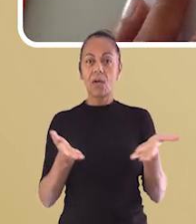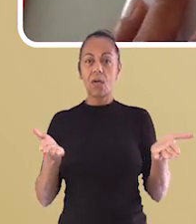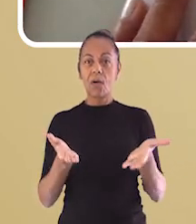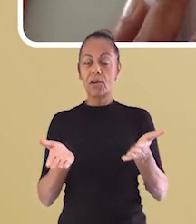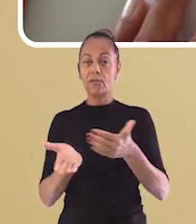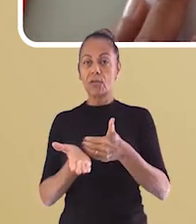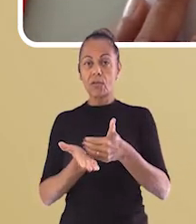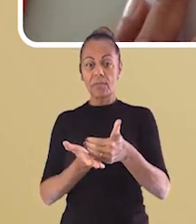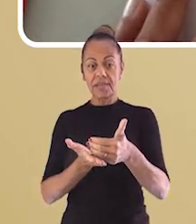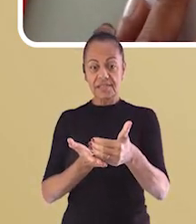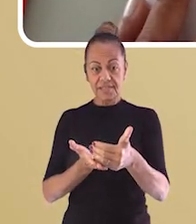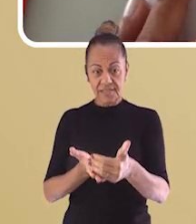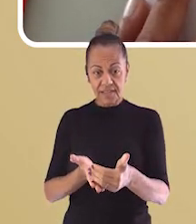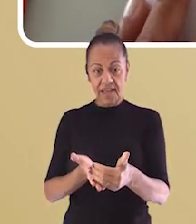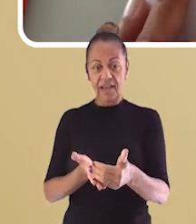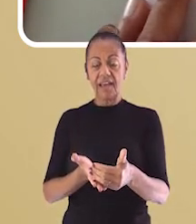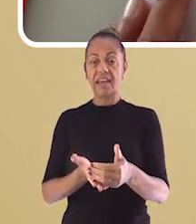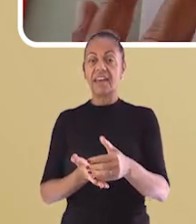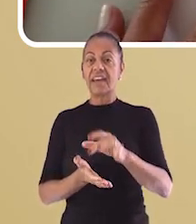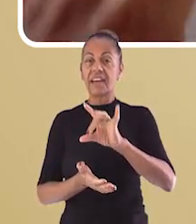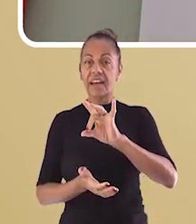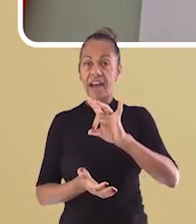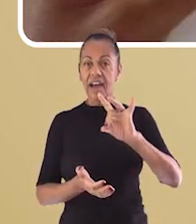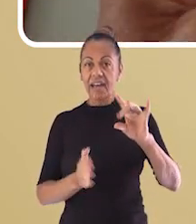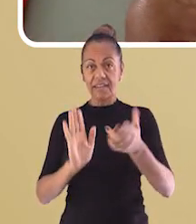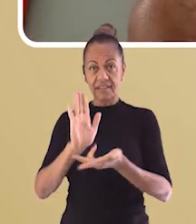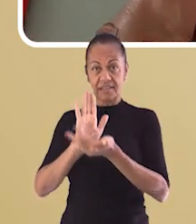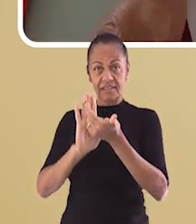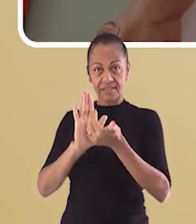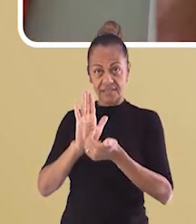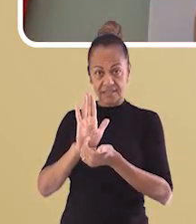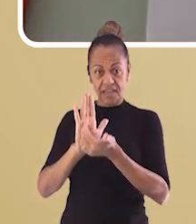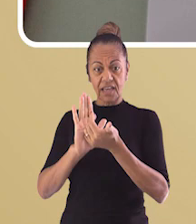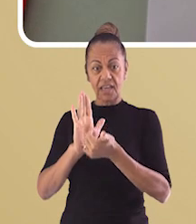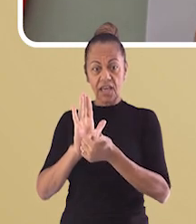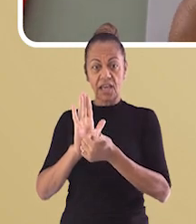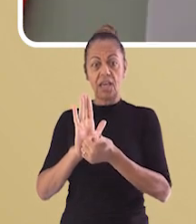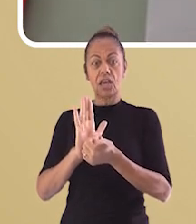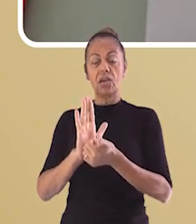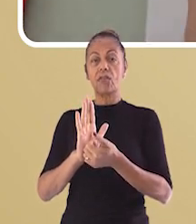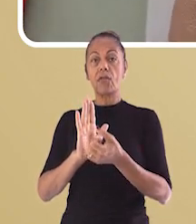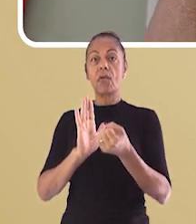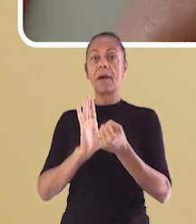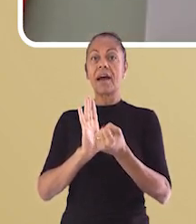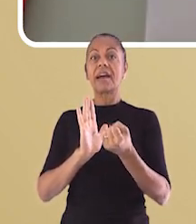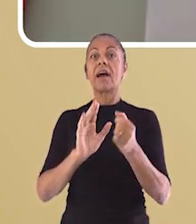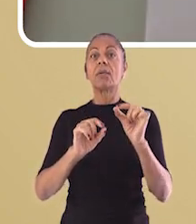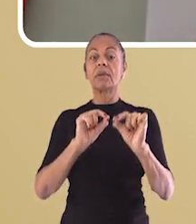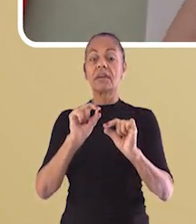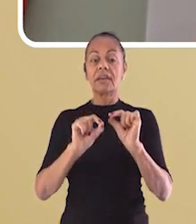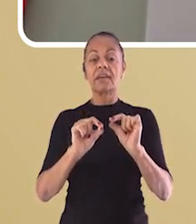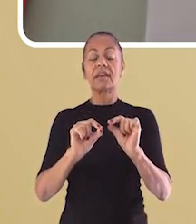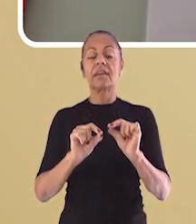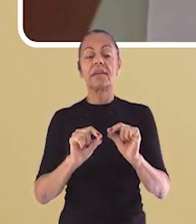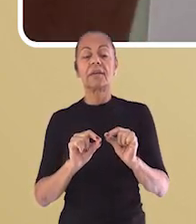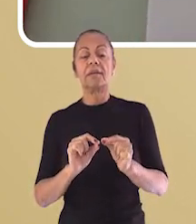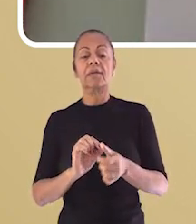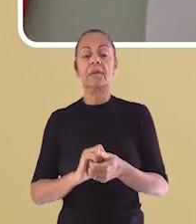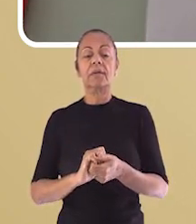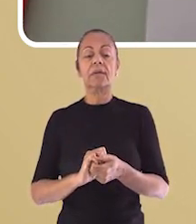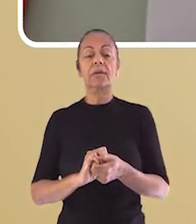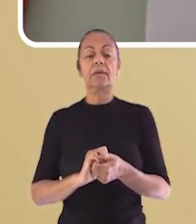Agora eu começo a fazer uma marcação embaixo de cada figura. Esse espaço que eu marquei é para